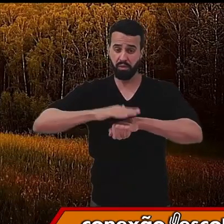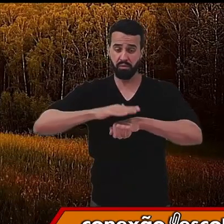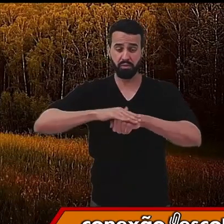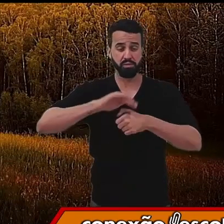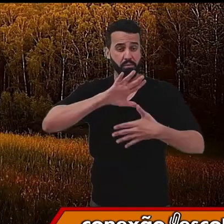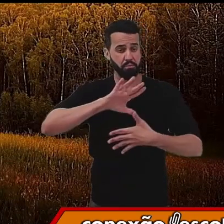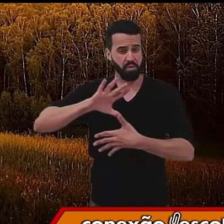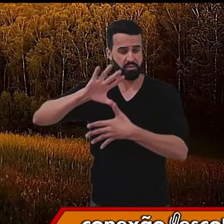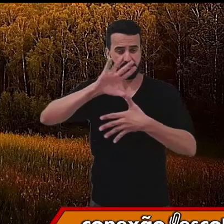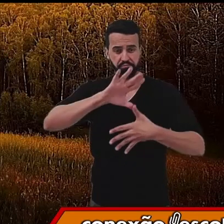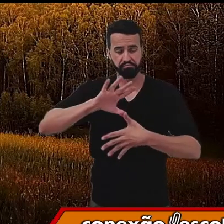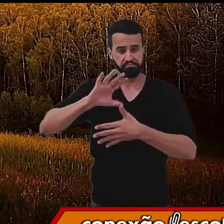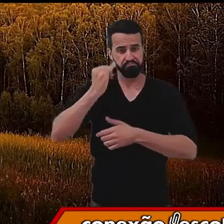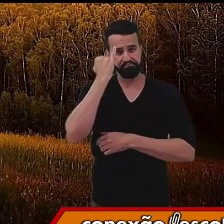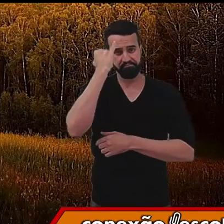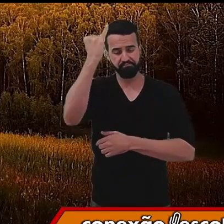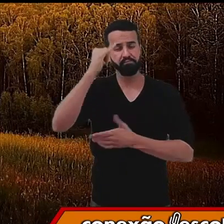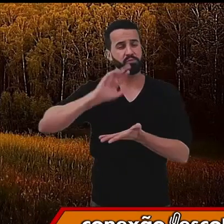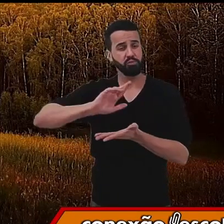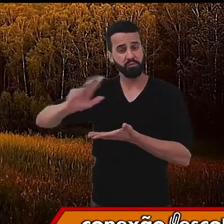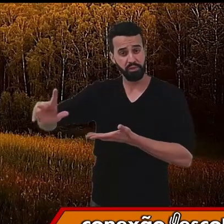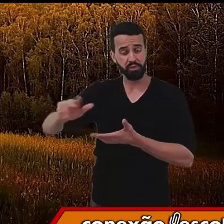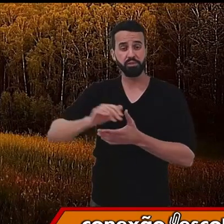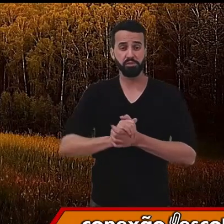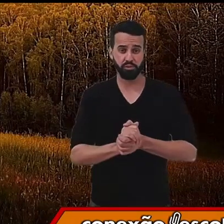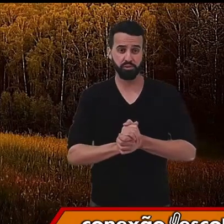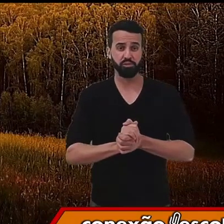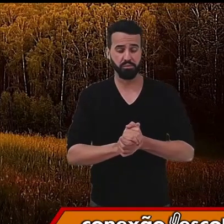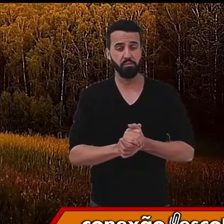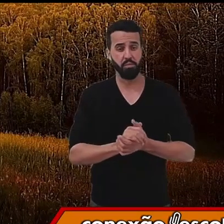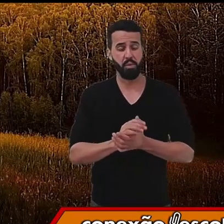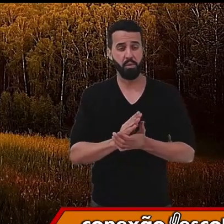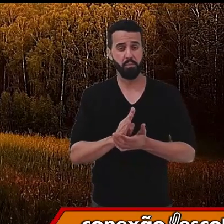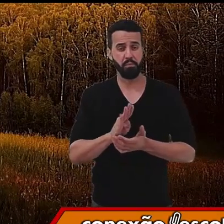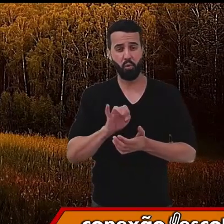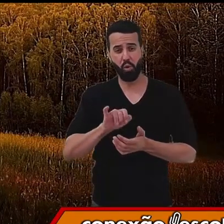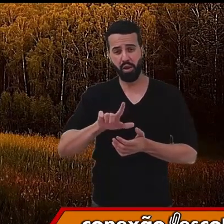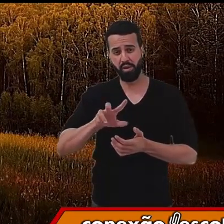América tinham ideias divergentes, como o Bolívar e o San Martín.